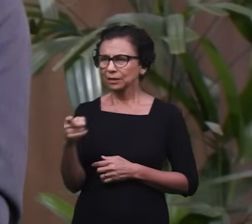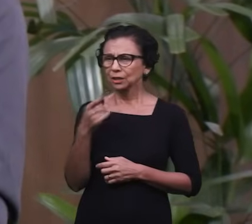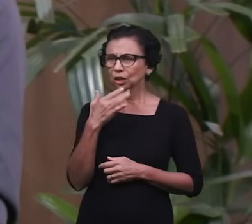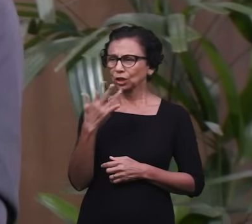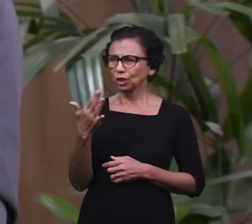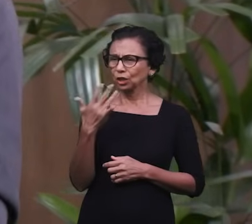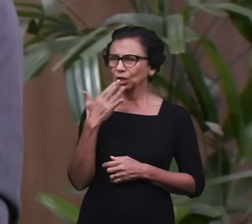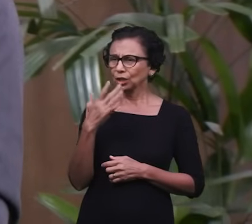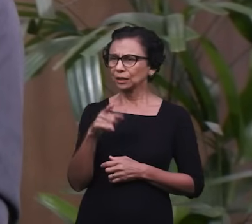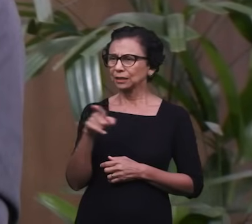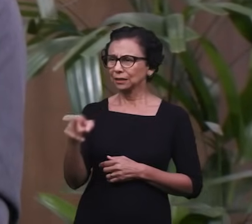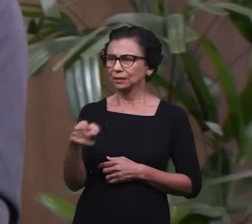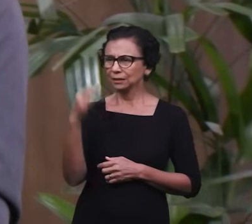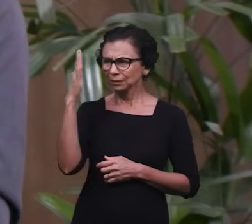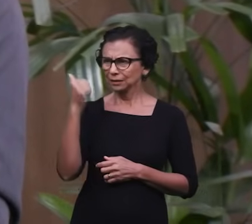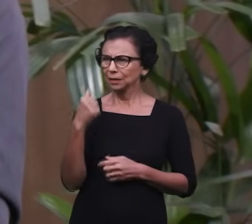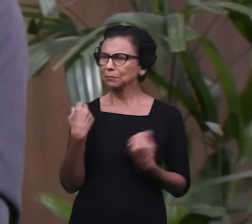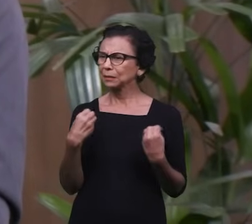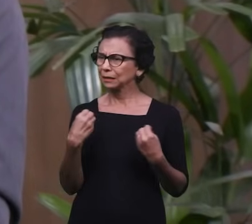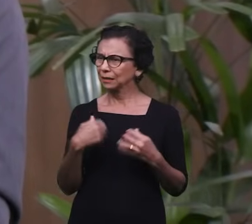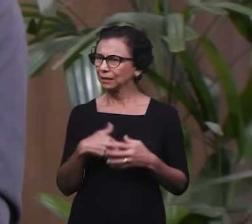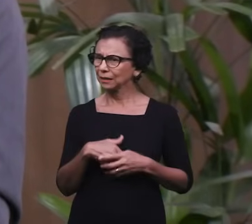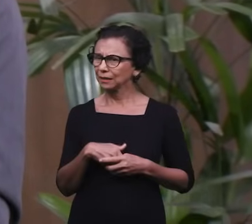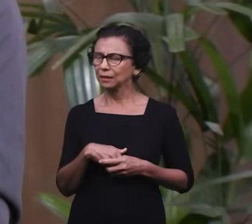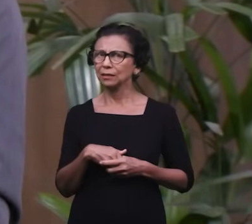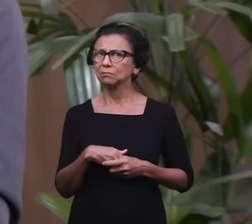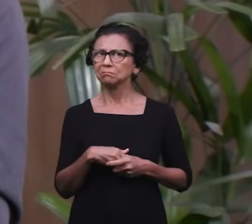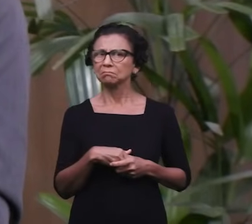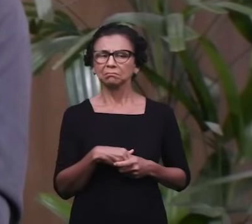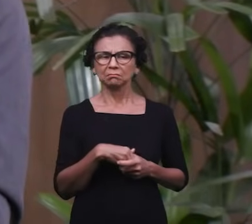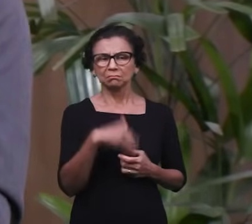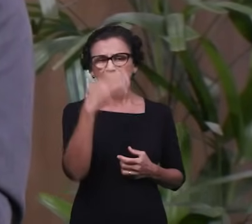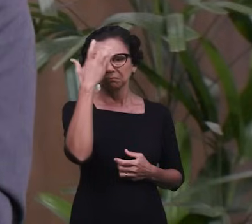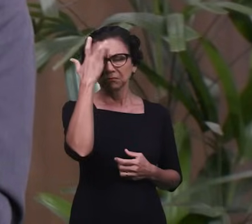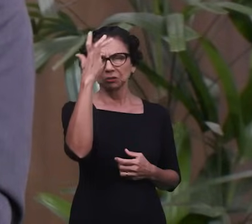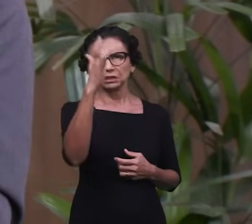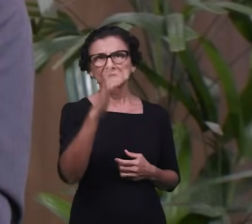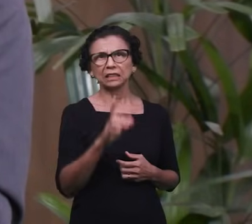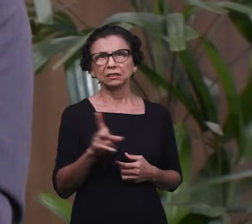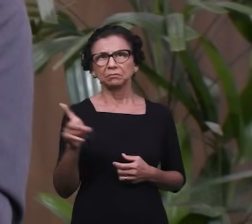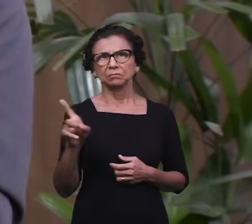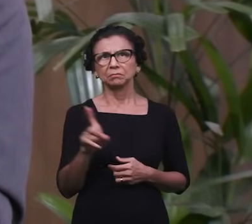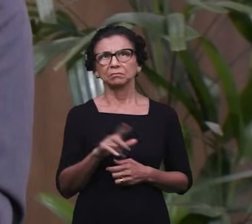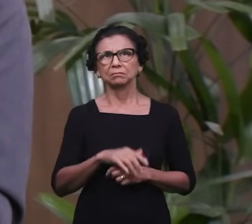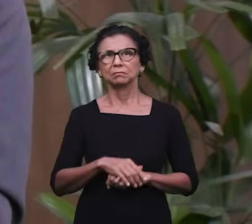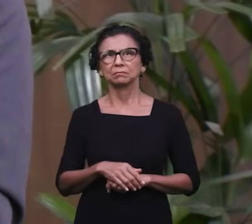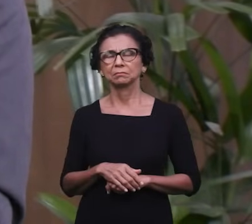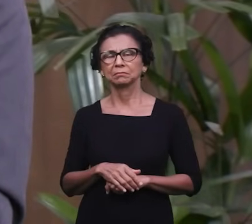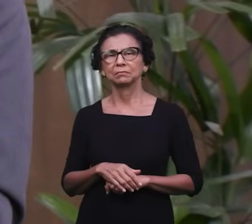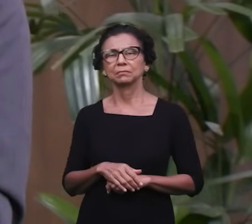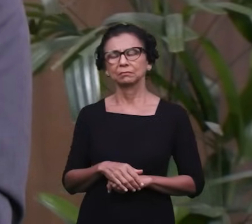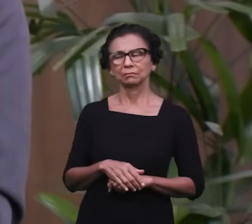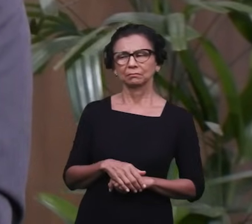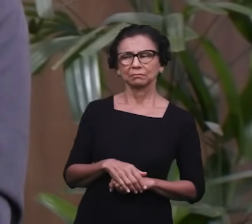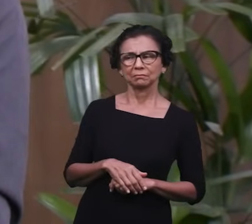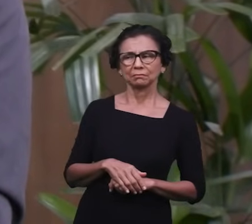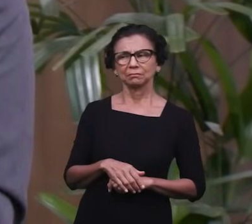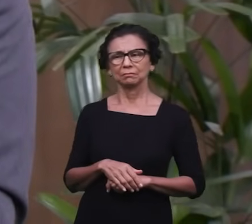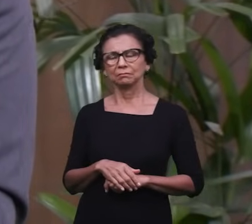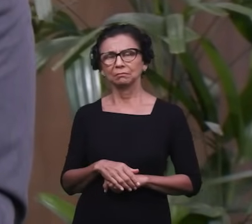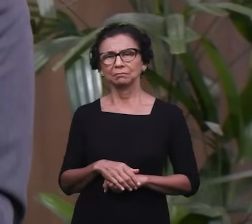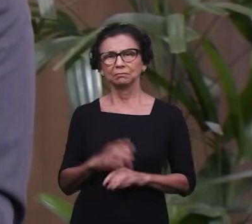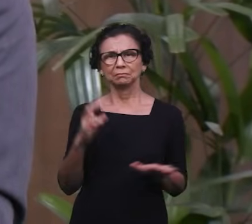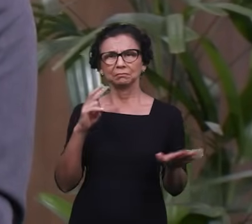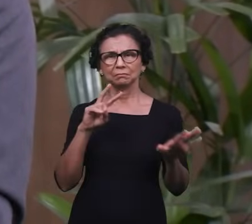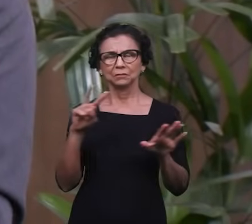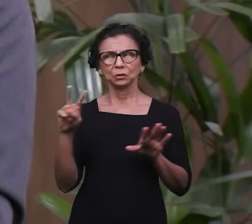você sabe para que serve? E eu não sabia, né? Descobri ocasionalmente, de 2 semanas para cá, com